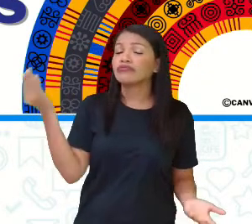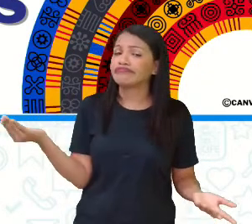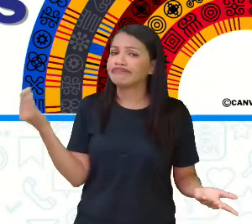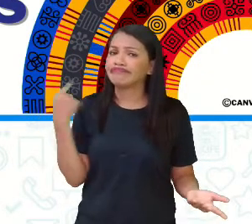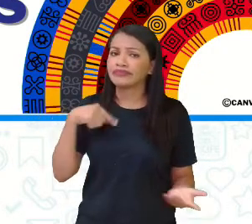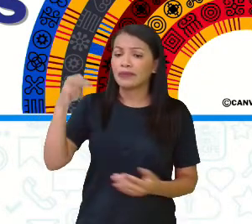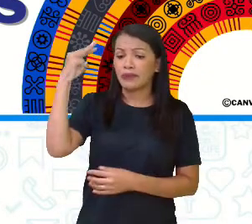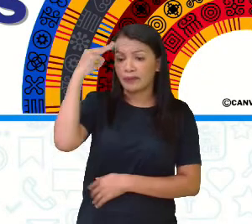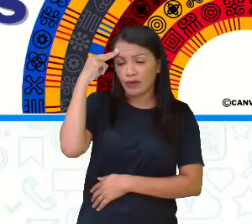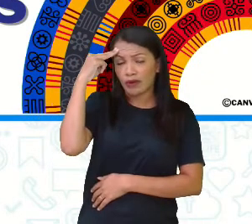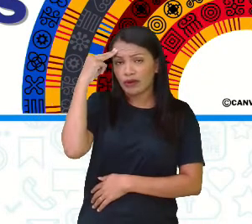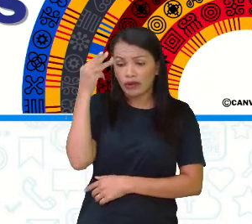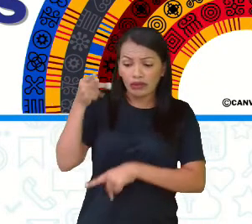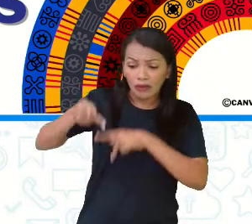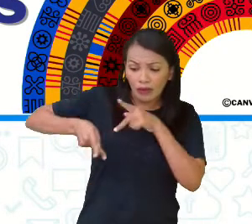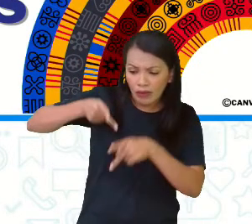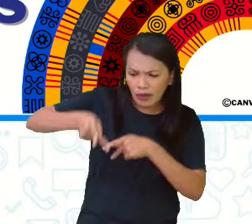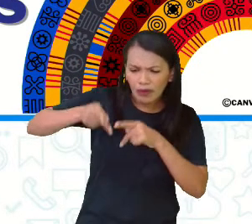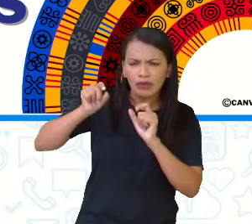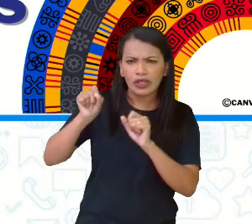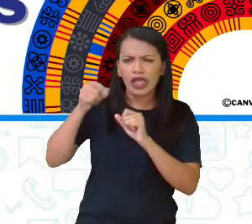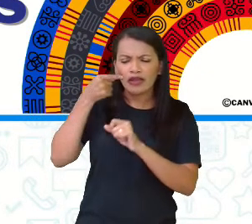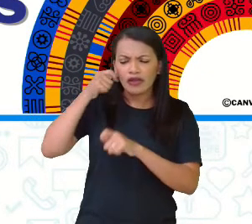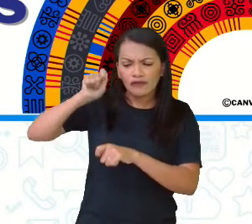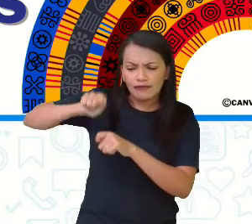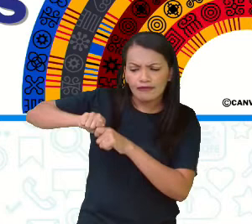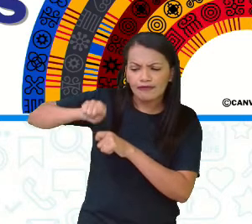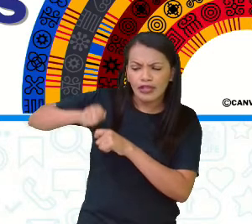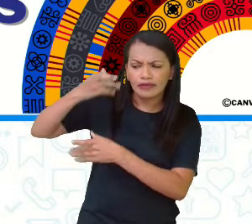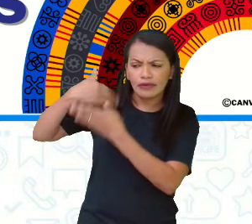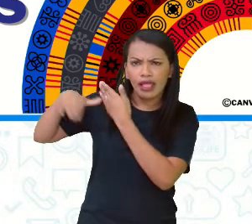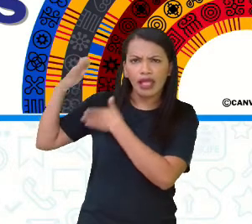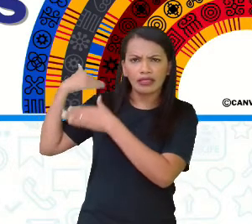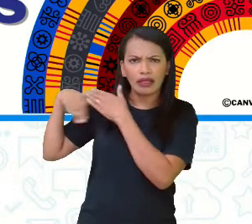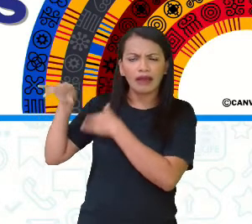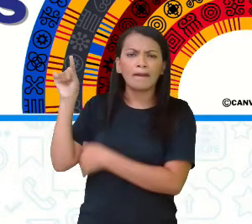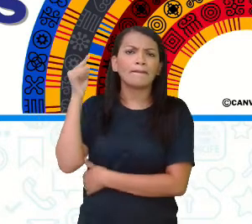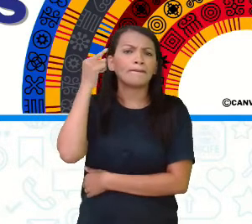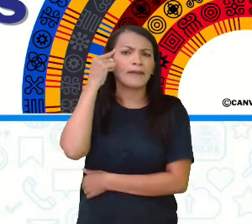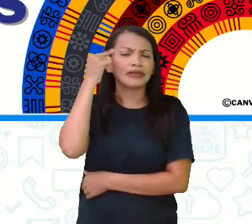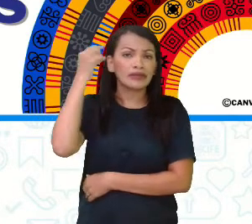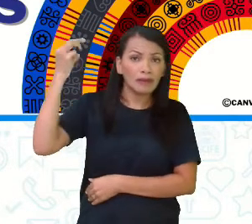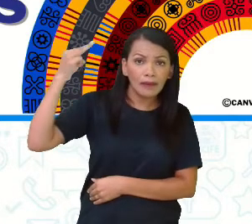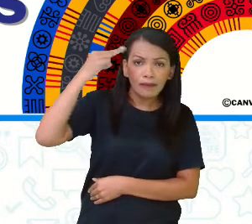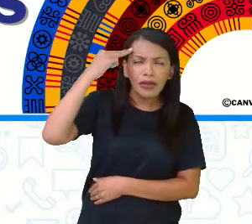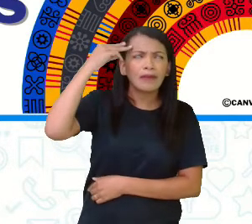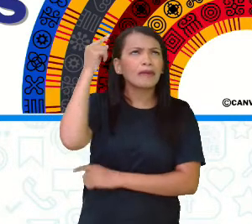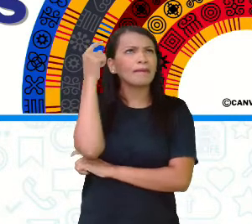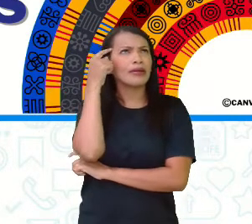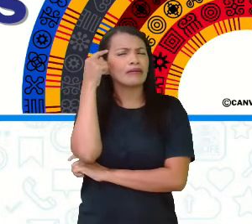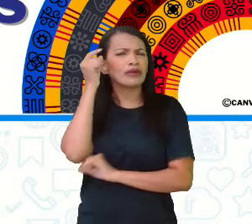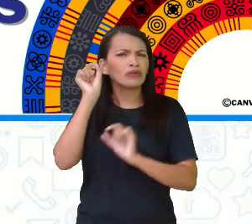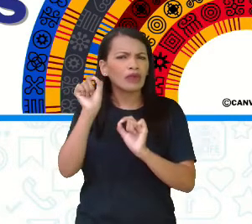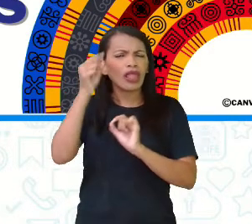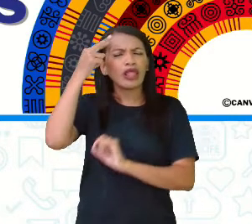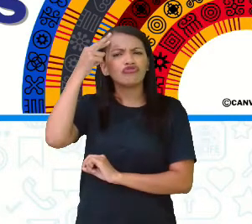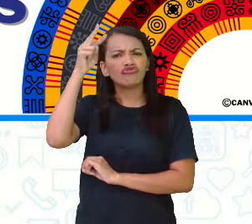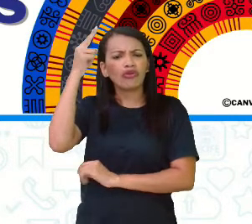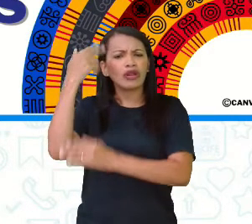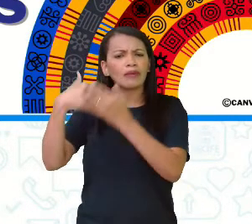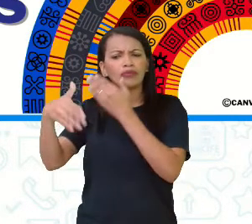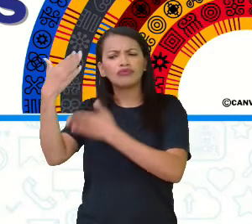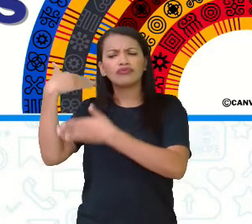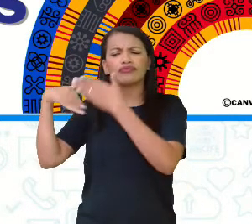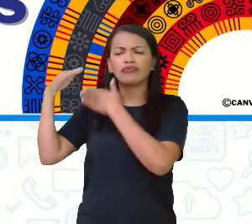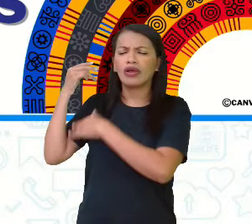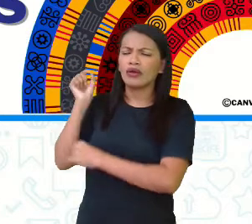memórias de um povo, tudo que foi construído. E quando a gente pensa em memória, a gente está pensando o quê? Está pensando na história, tudo o